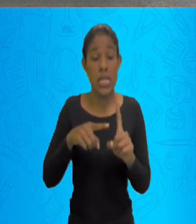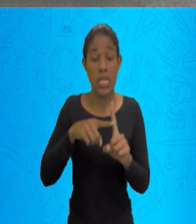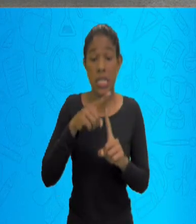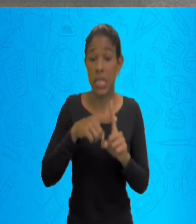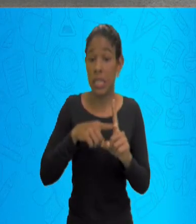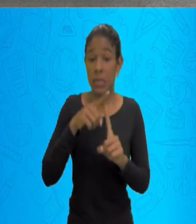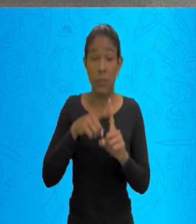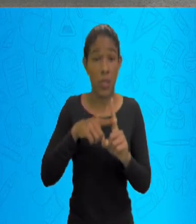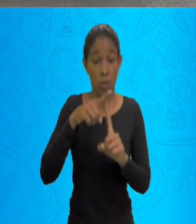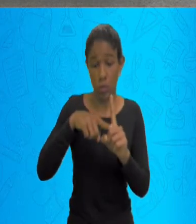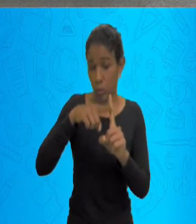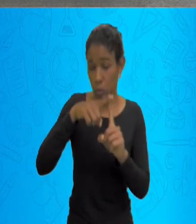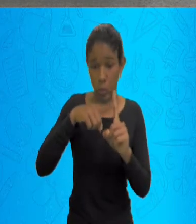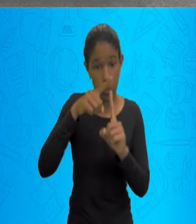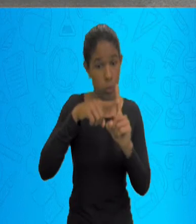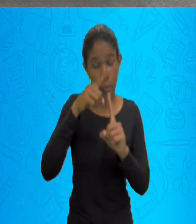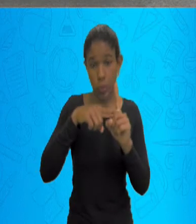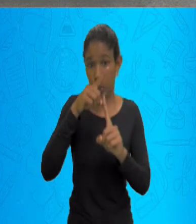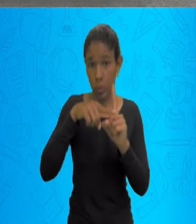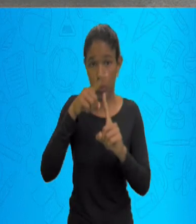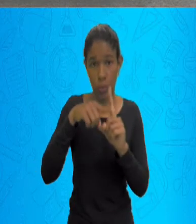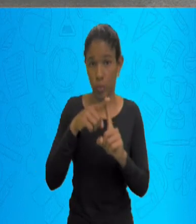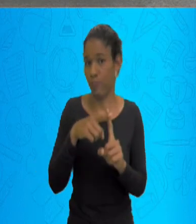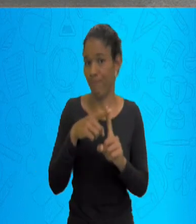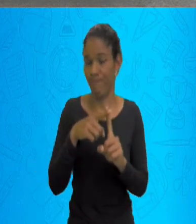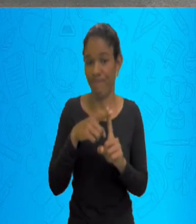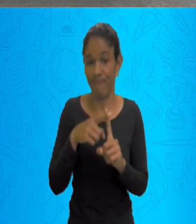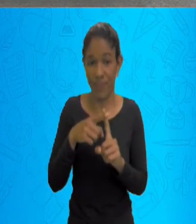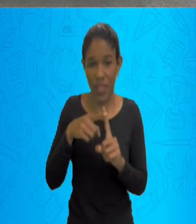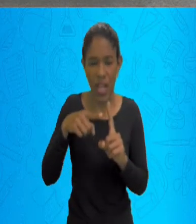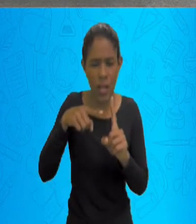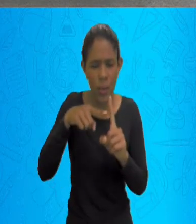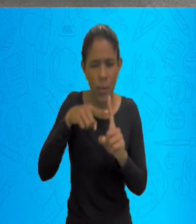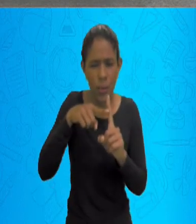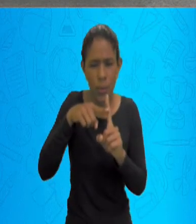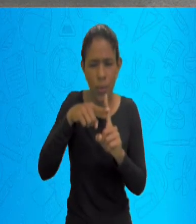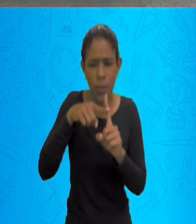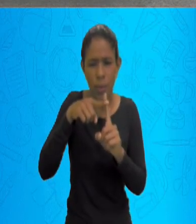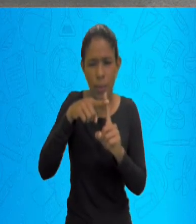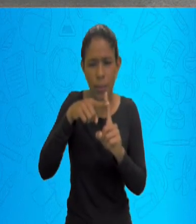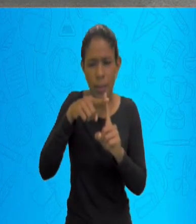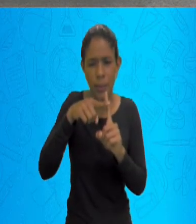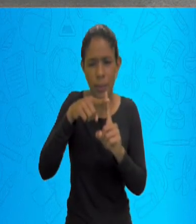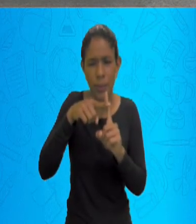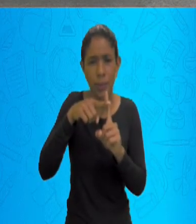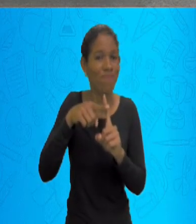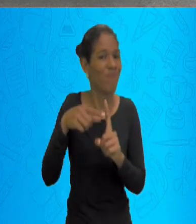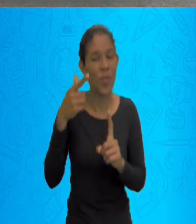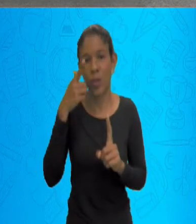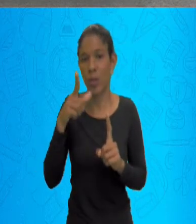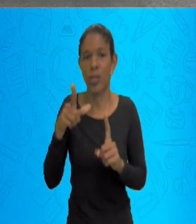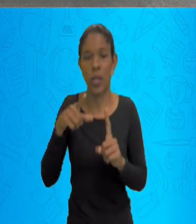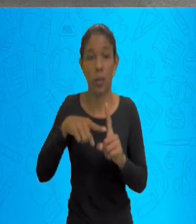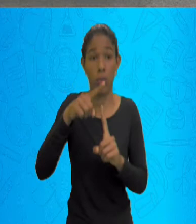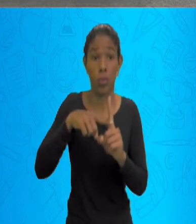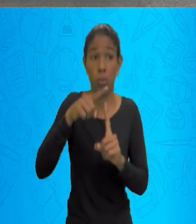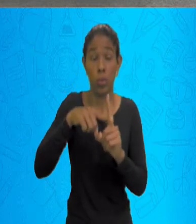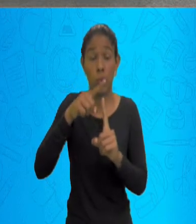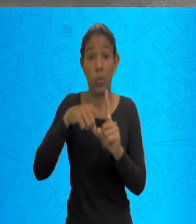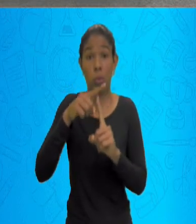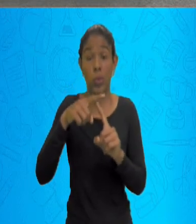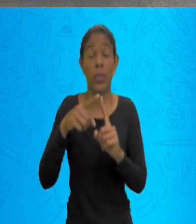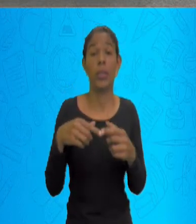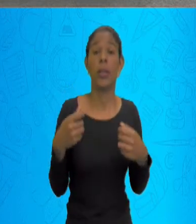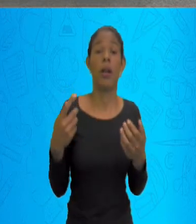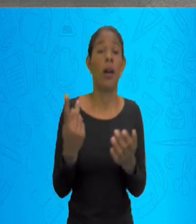sua temperatura dentro do ideal, dentro da faixa ideal. E aí, o que acontece? Eles precisam